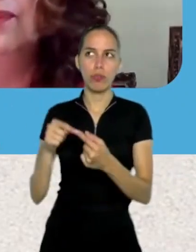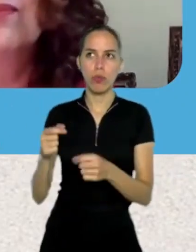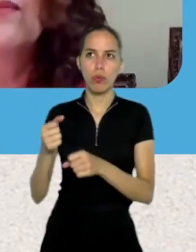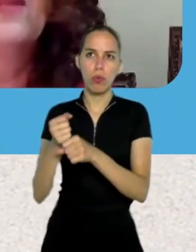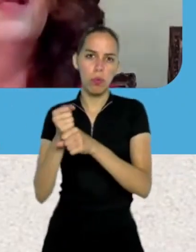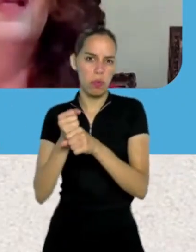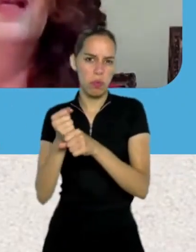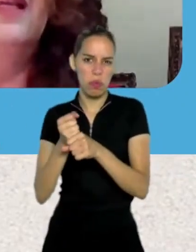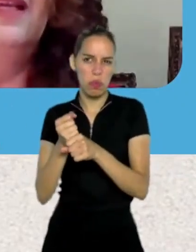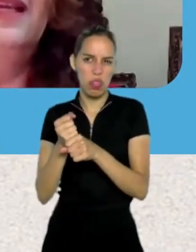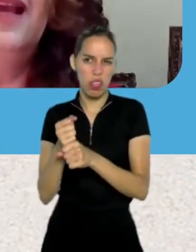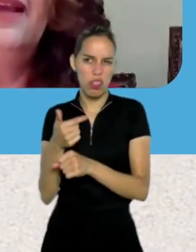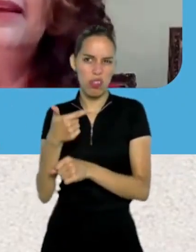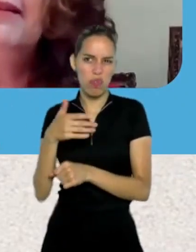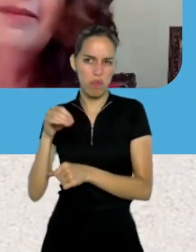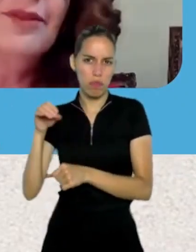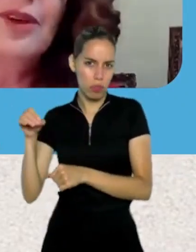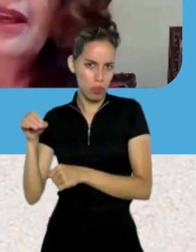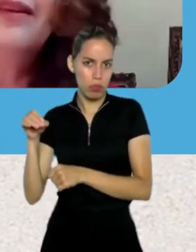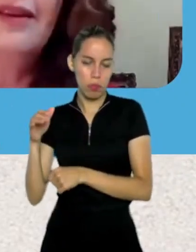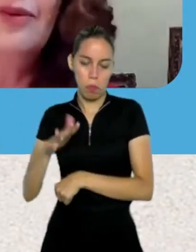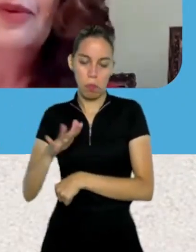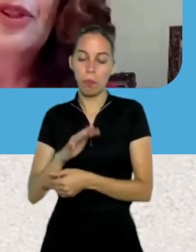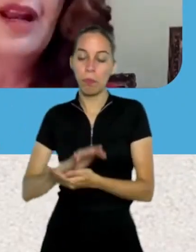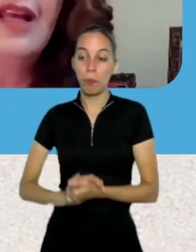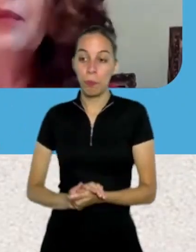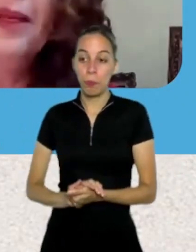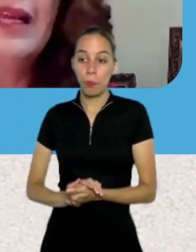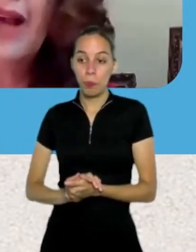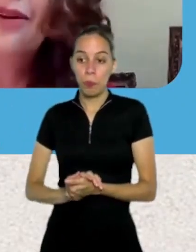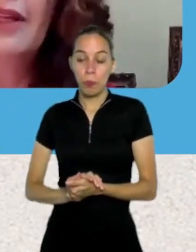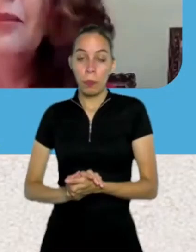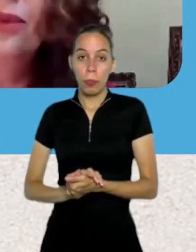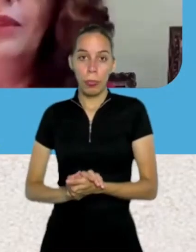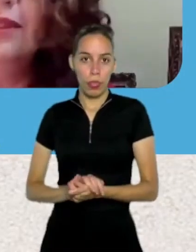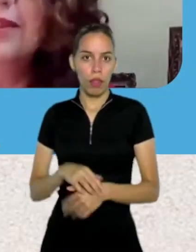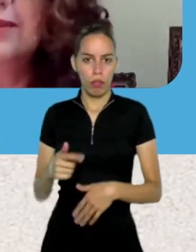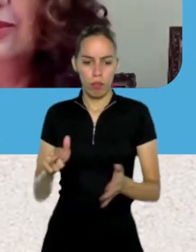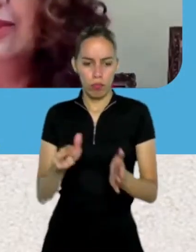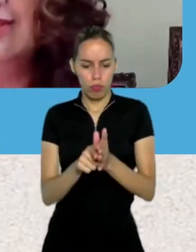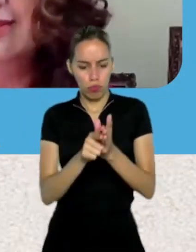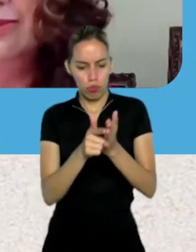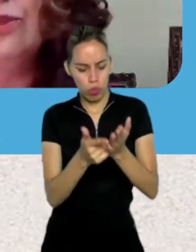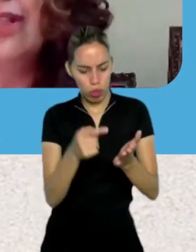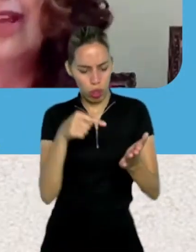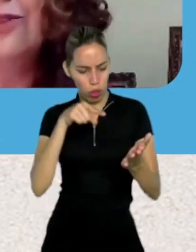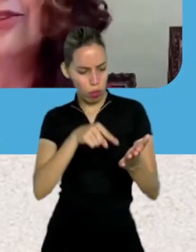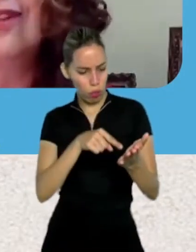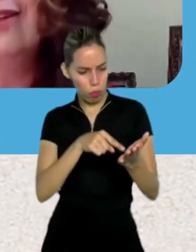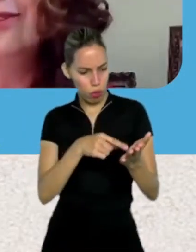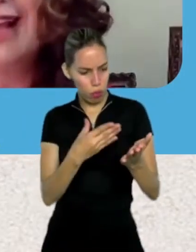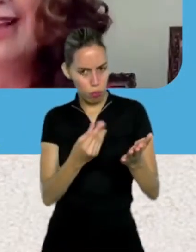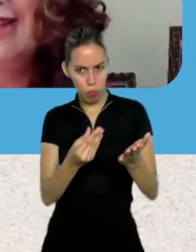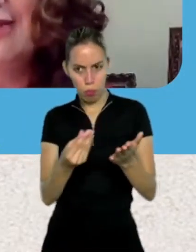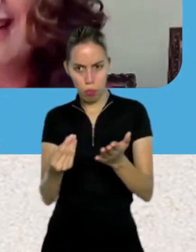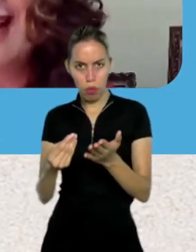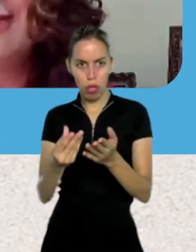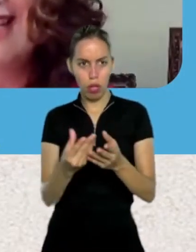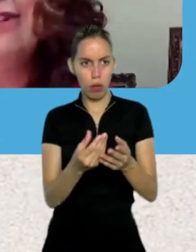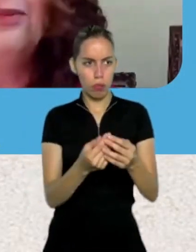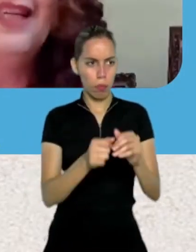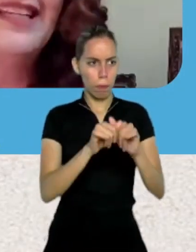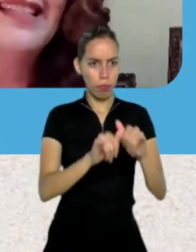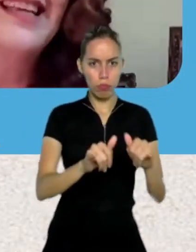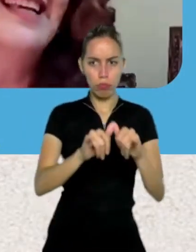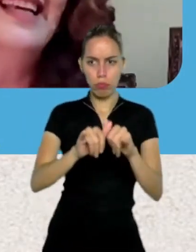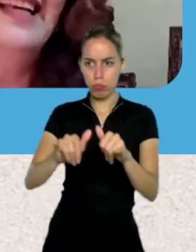2000. E aí que os jornais publicaram, tem muitos textos, né, nos arquivos lá do